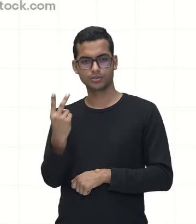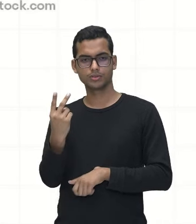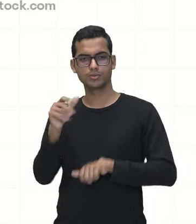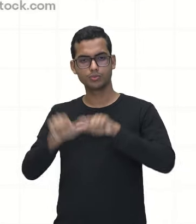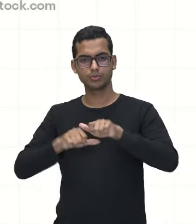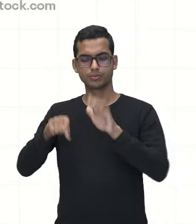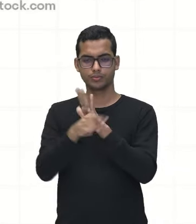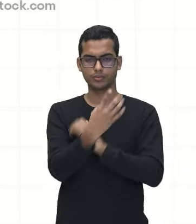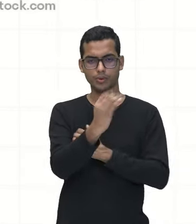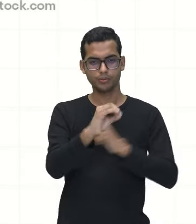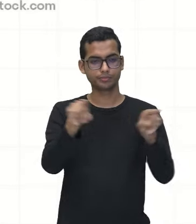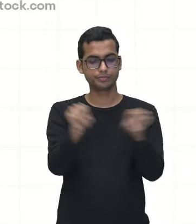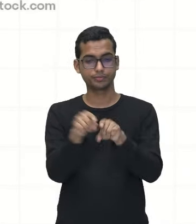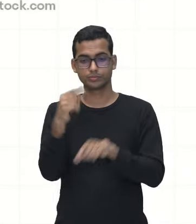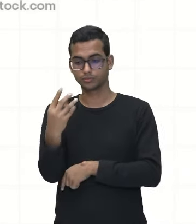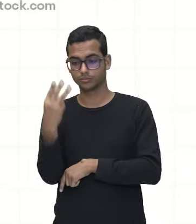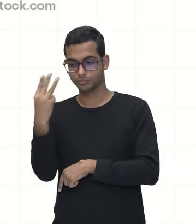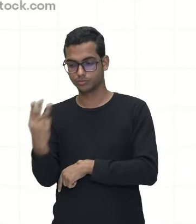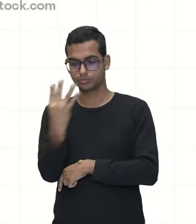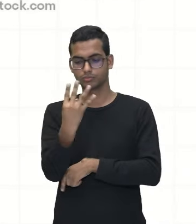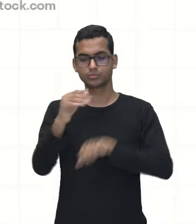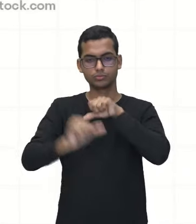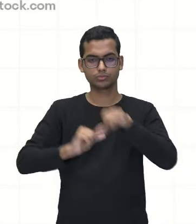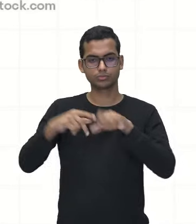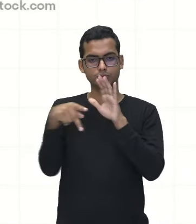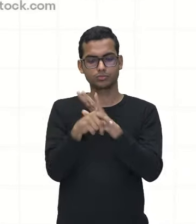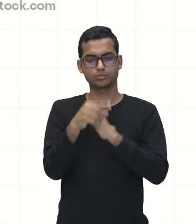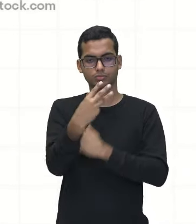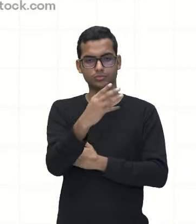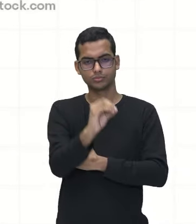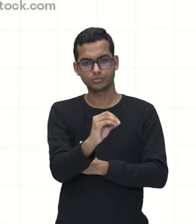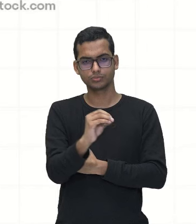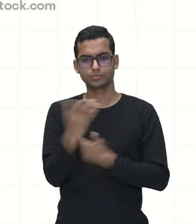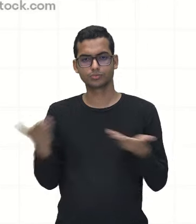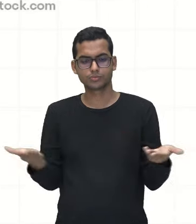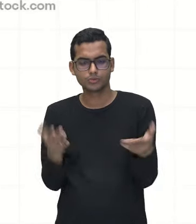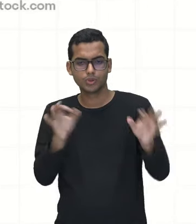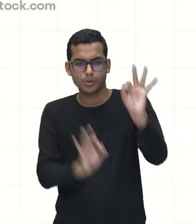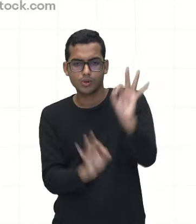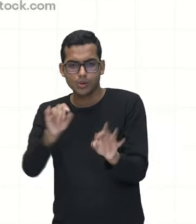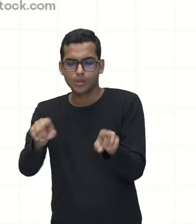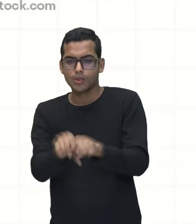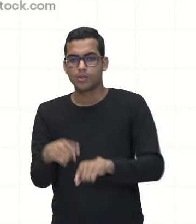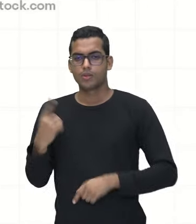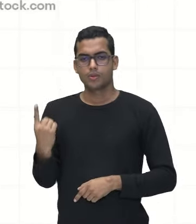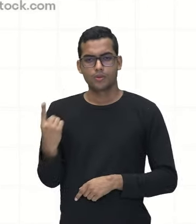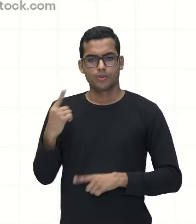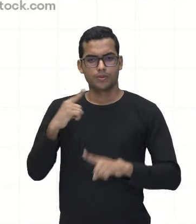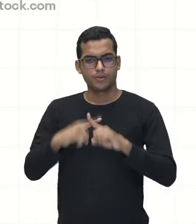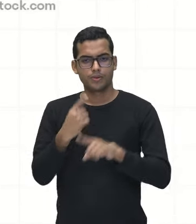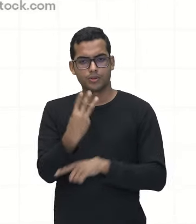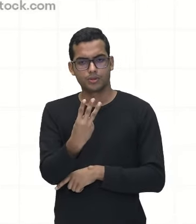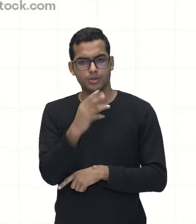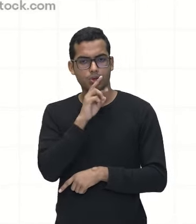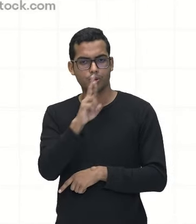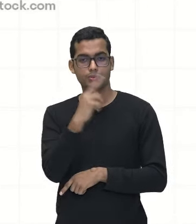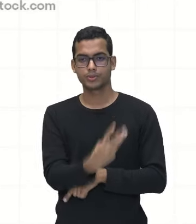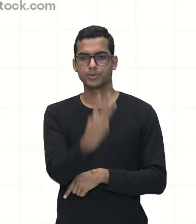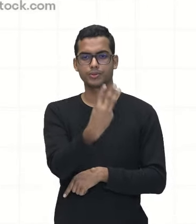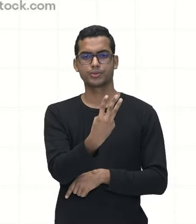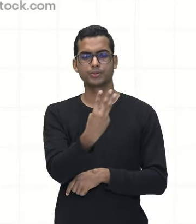multiplicação, você vai ter aqui, ó, que 1 vezes 3 1 vezes 3 é 3, né? Tá